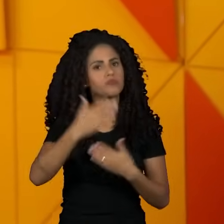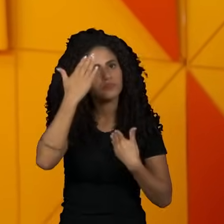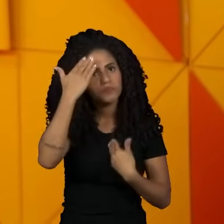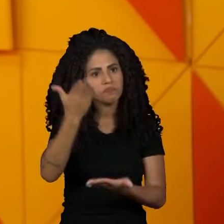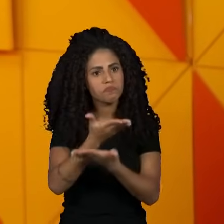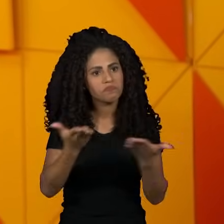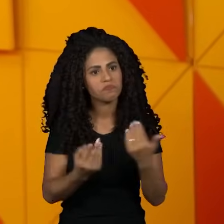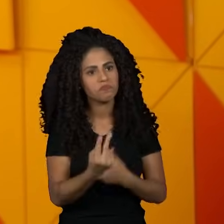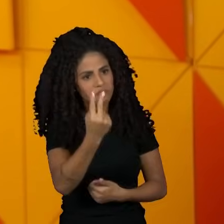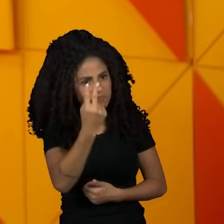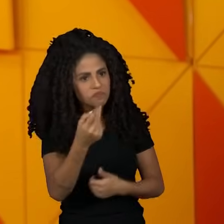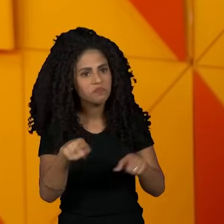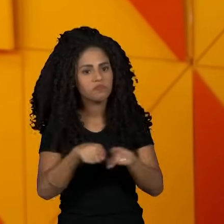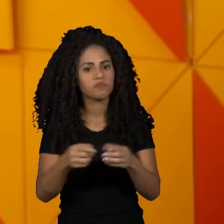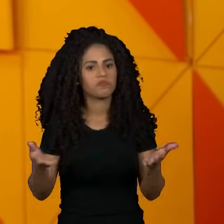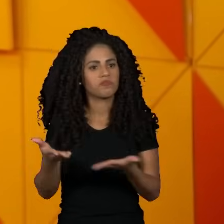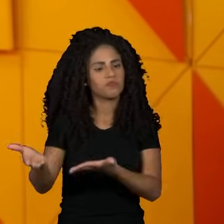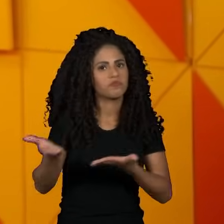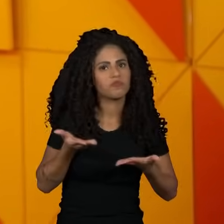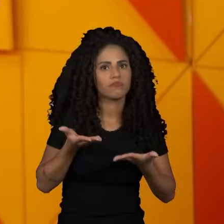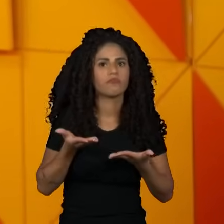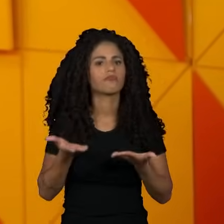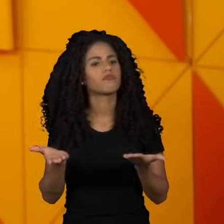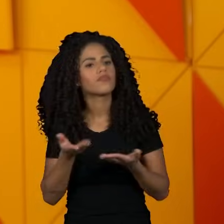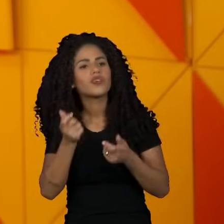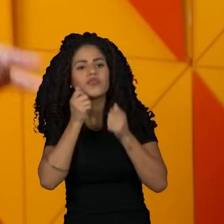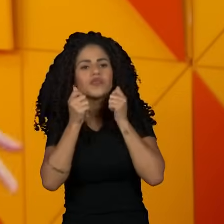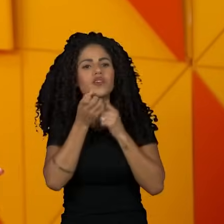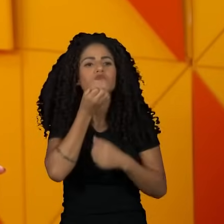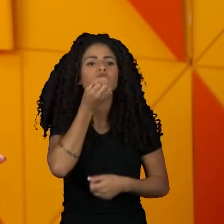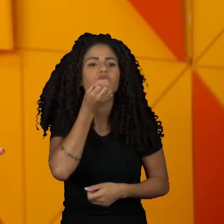a presença de vocês aqui nesse programa, que foi um programa fofo,